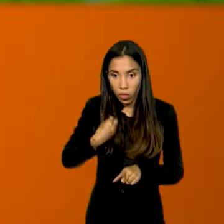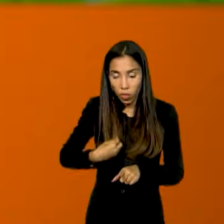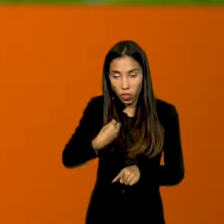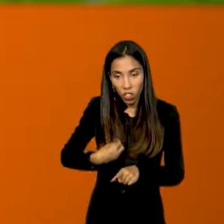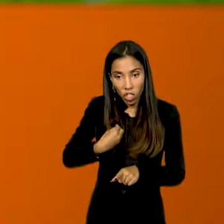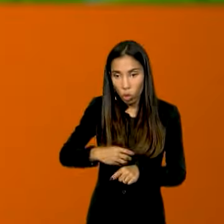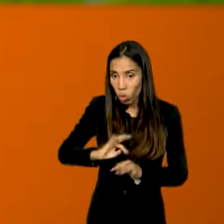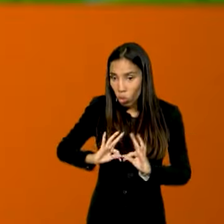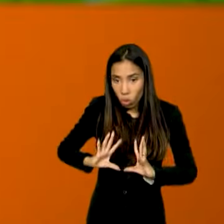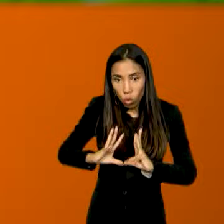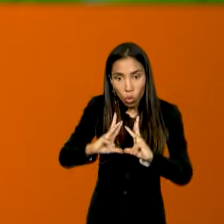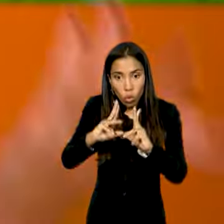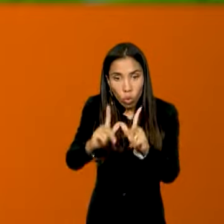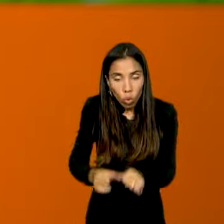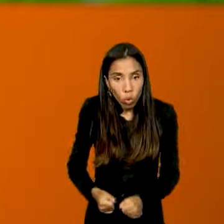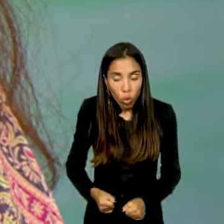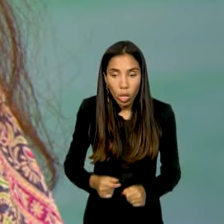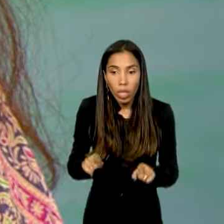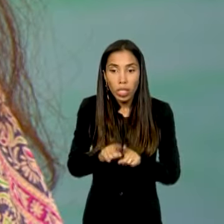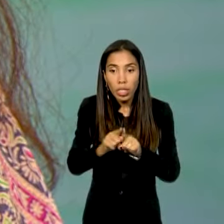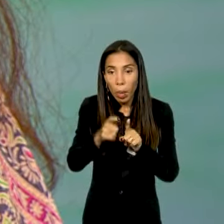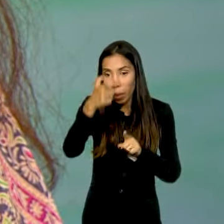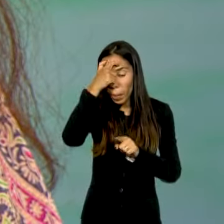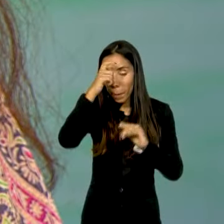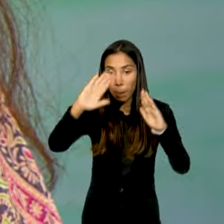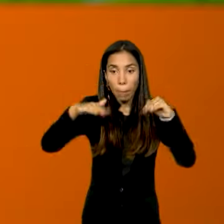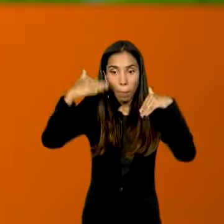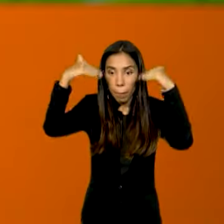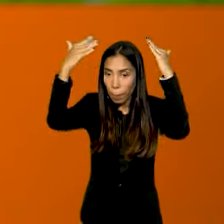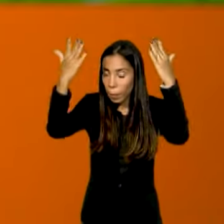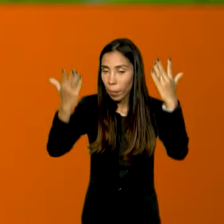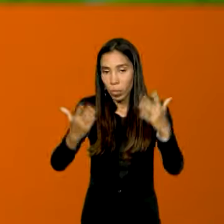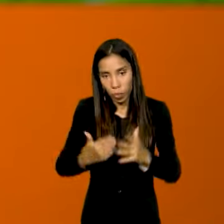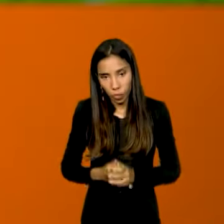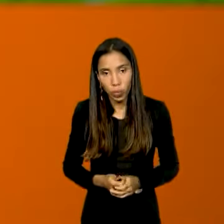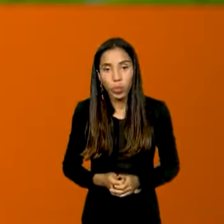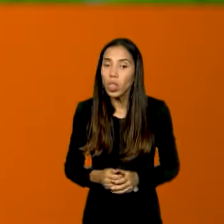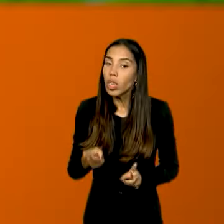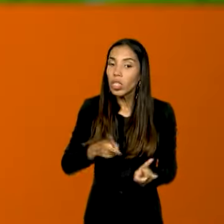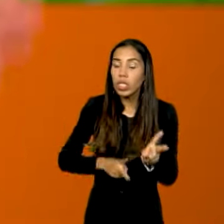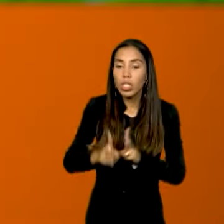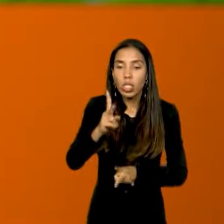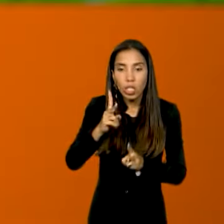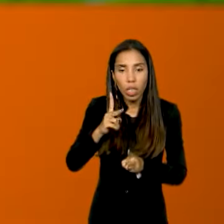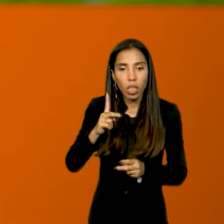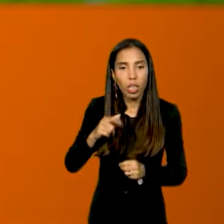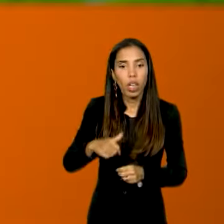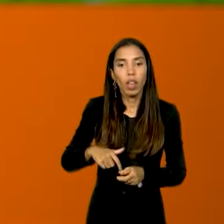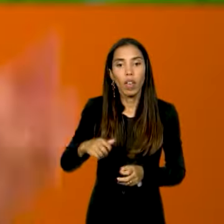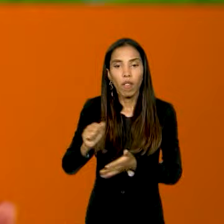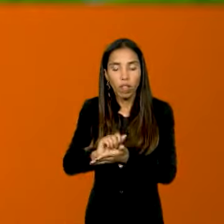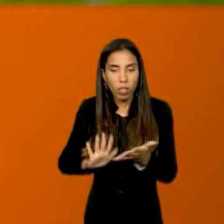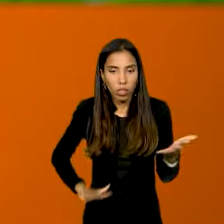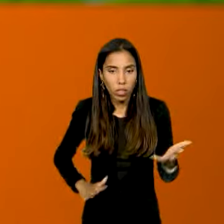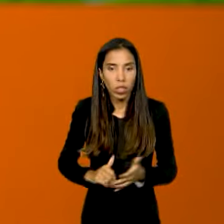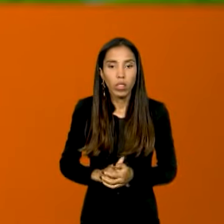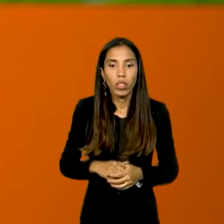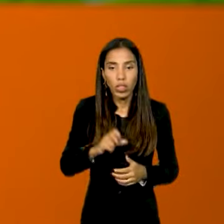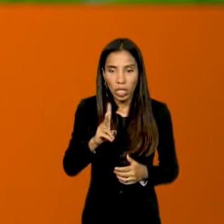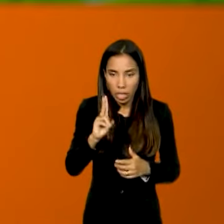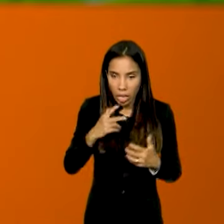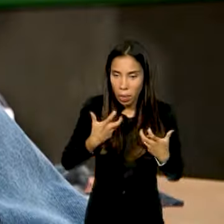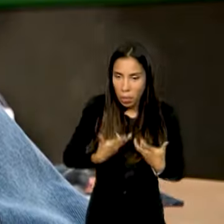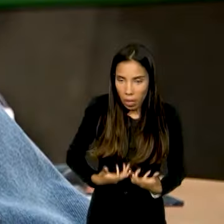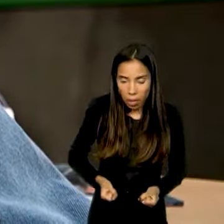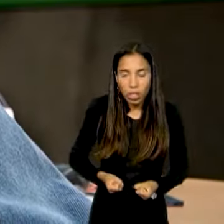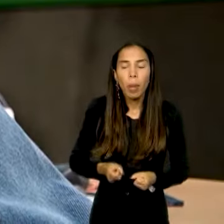questão do nosso formação. Desenvolvimento. Não, claro. Exatamente. Então a gente sempre foi muito rígido em fazer o dever de casa, mesmo se tiver cansado. Que legal.